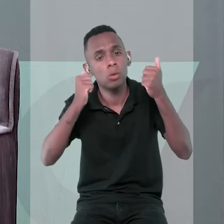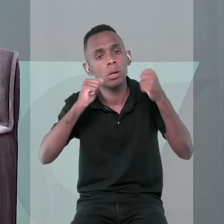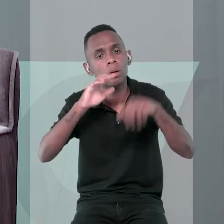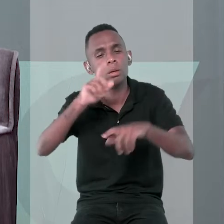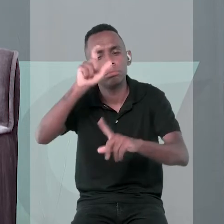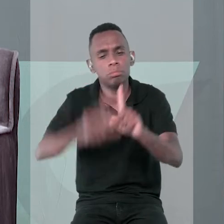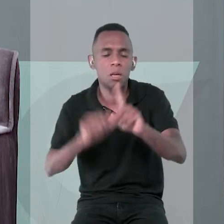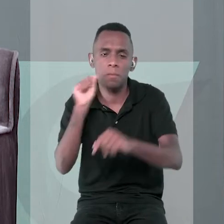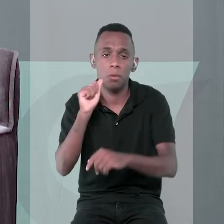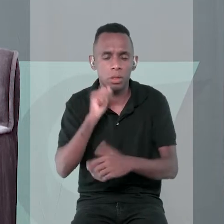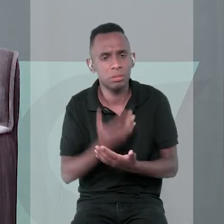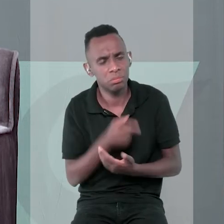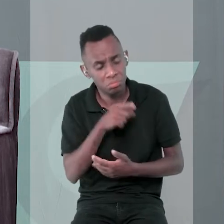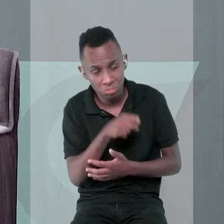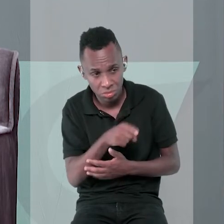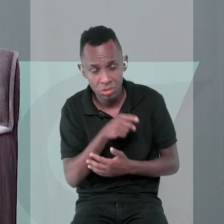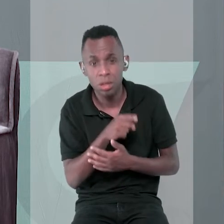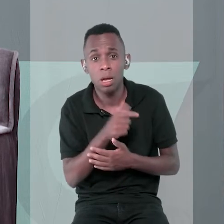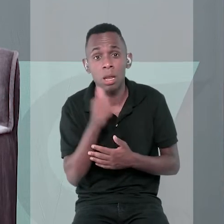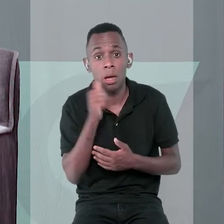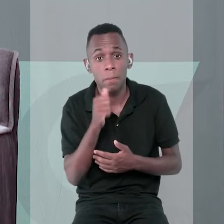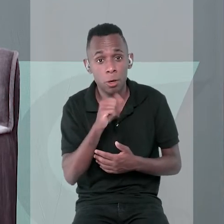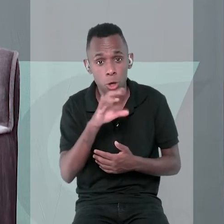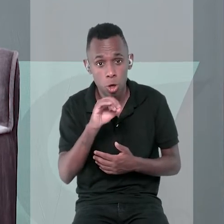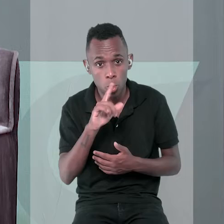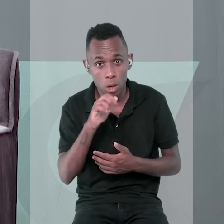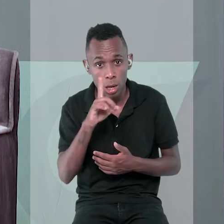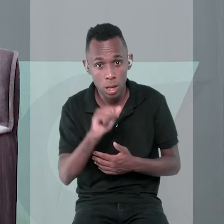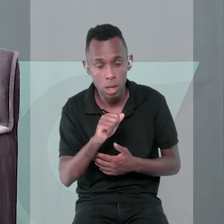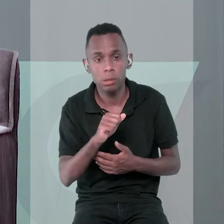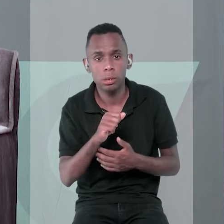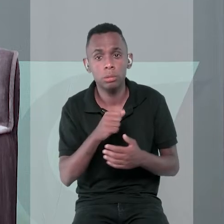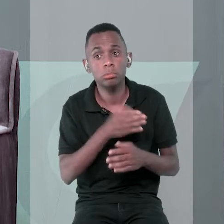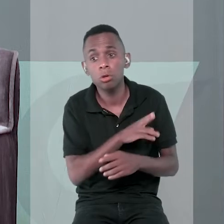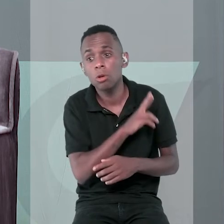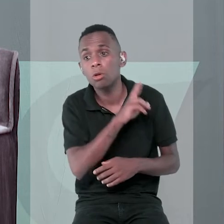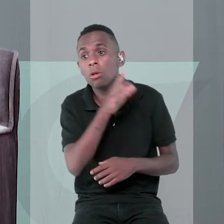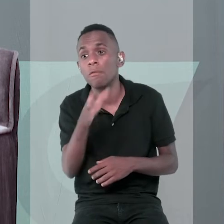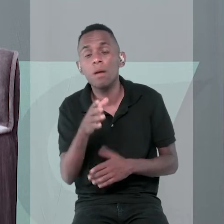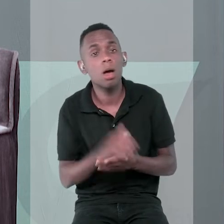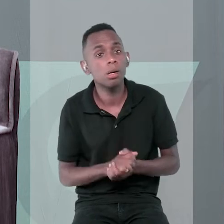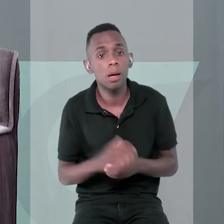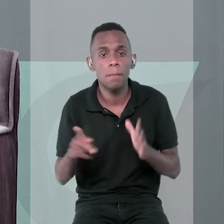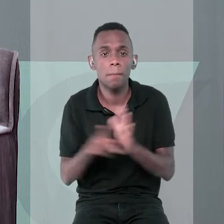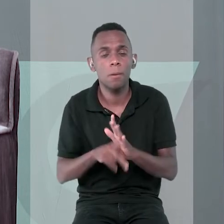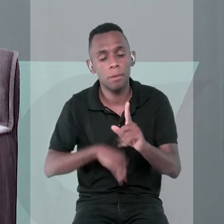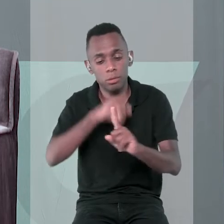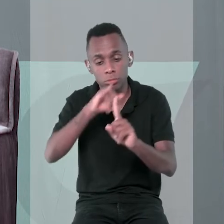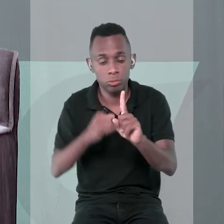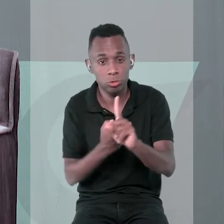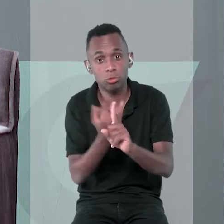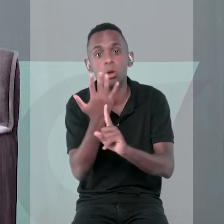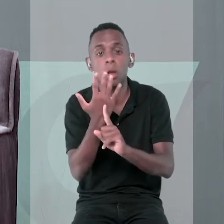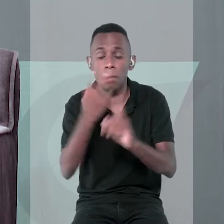ser mulher. E ela é uma mulher que vai, nas sombras, na diplomacia, fazer os milagres da Joana d'Arc